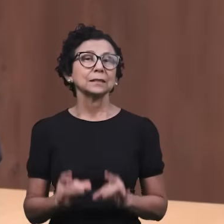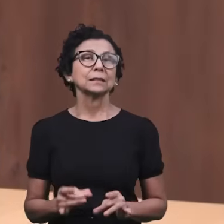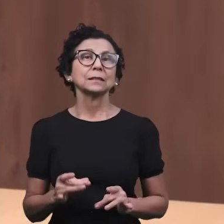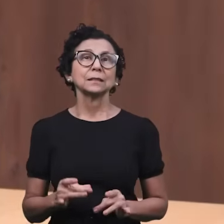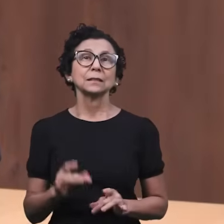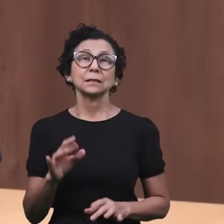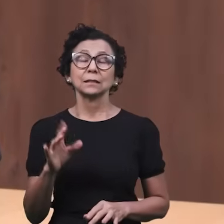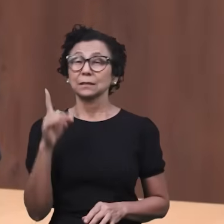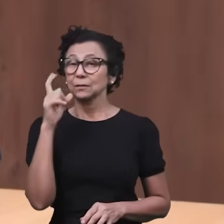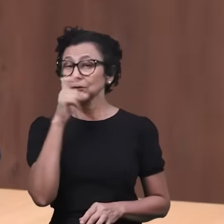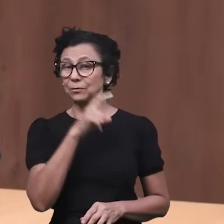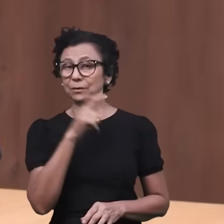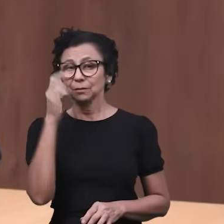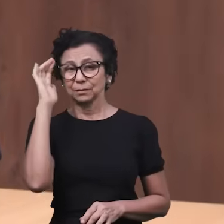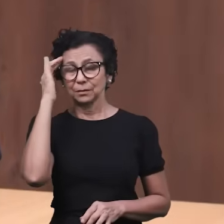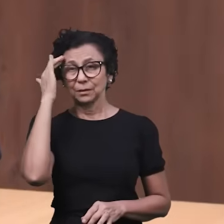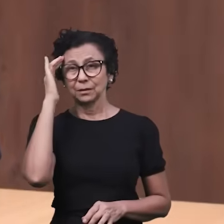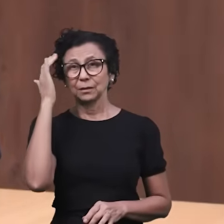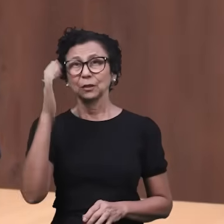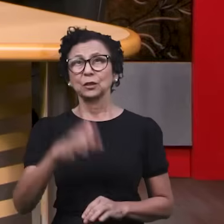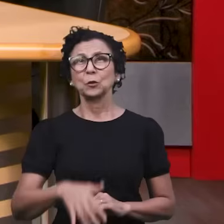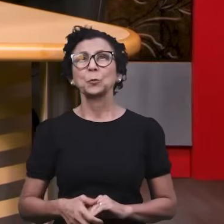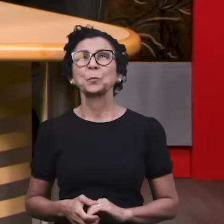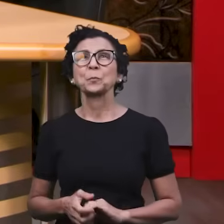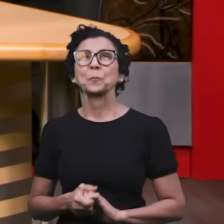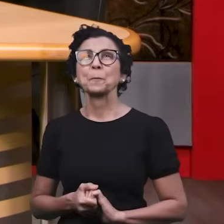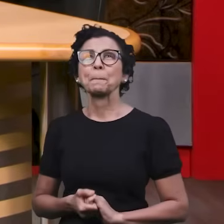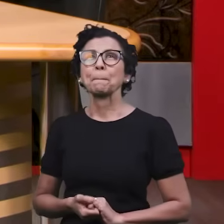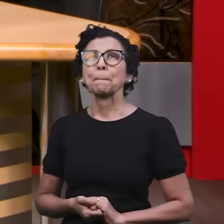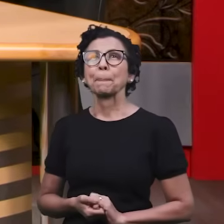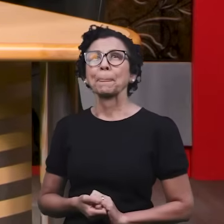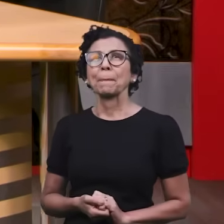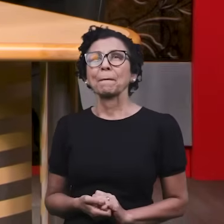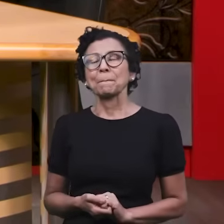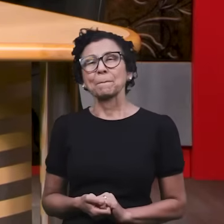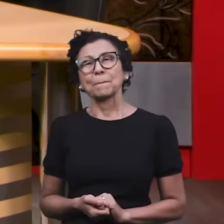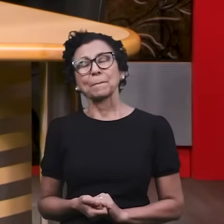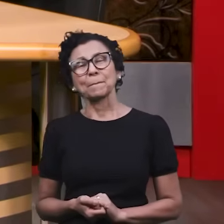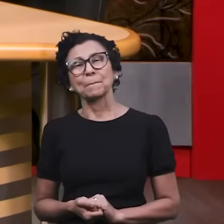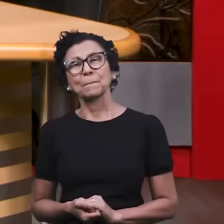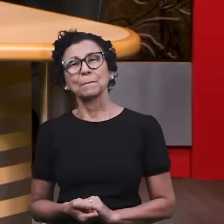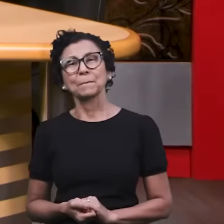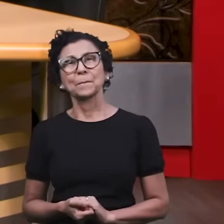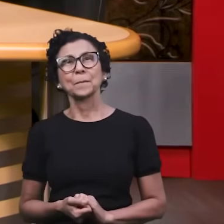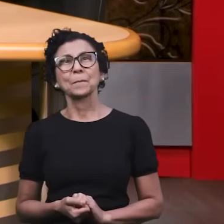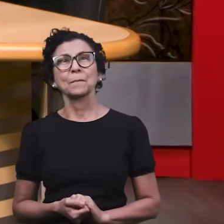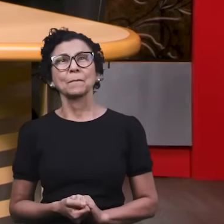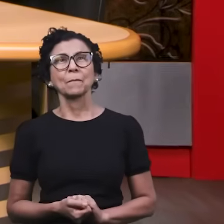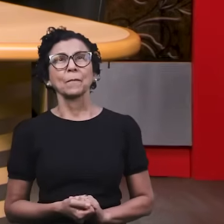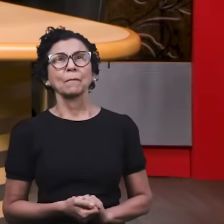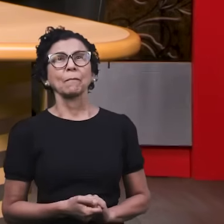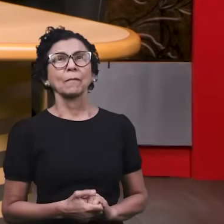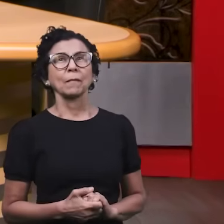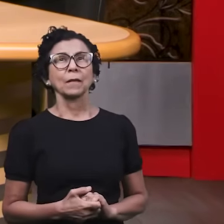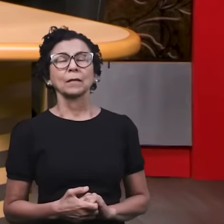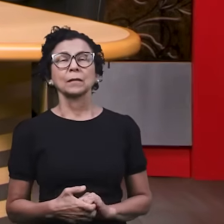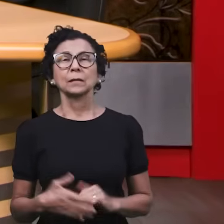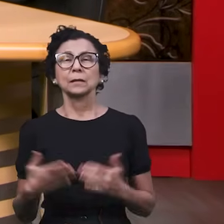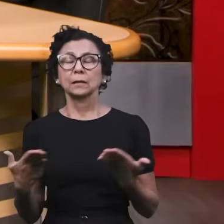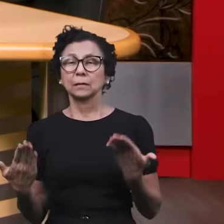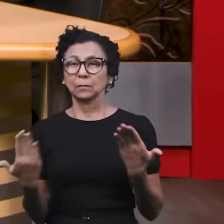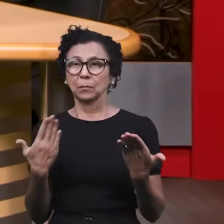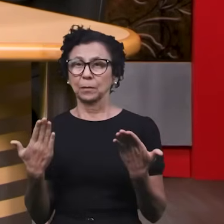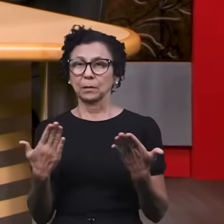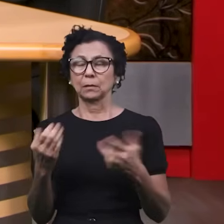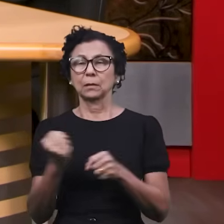às vezes está difícil de entender. Mas é o que dá funcionalidade. Exatamente. Então, a obra de Deus é uma